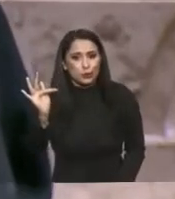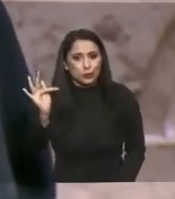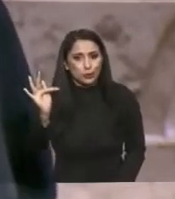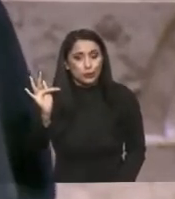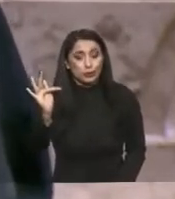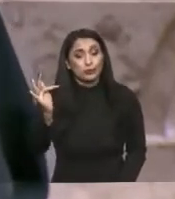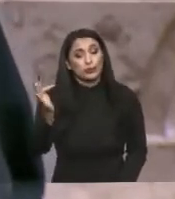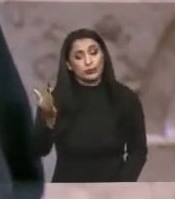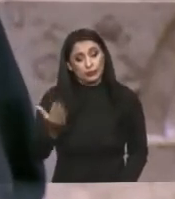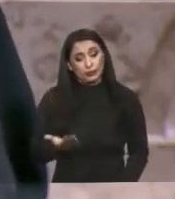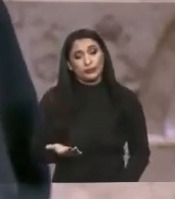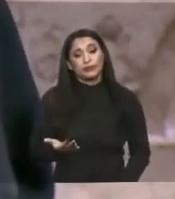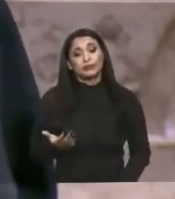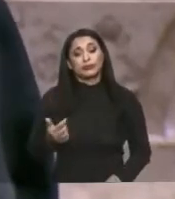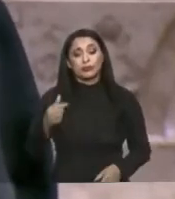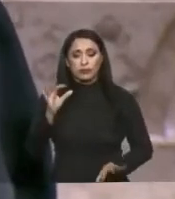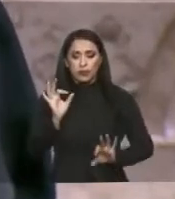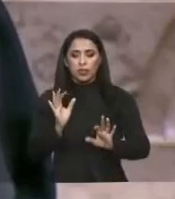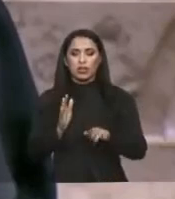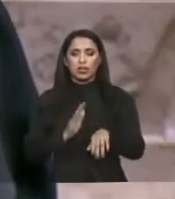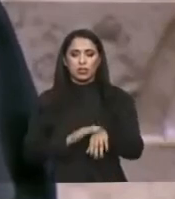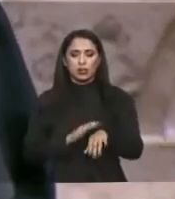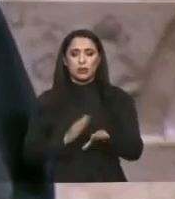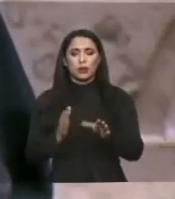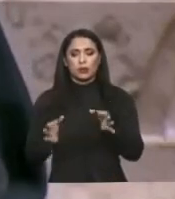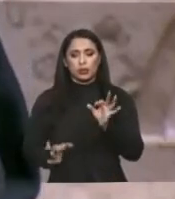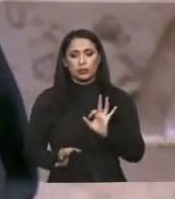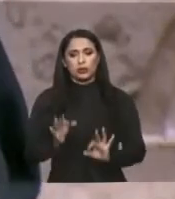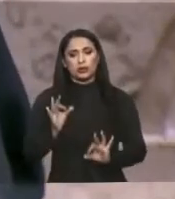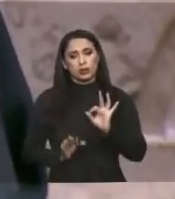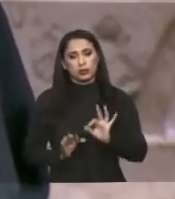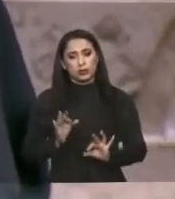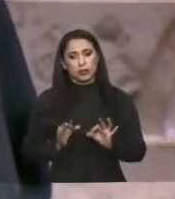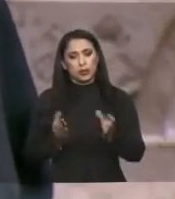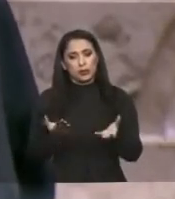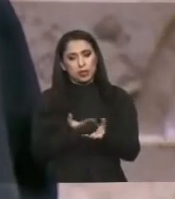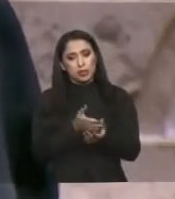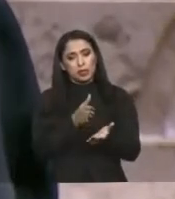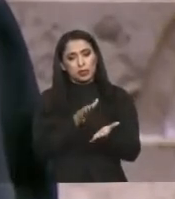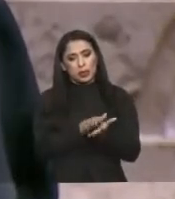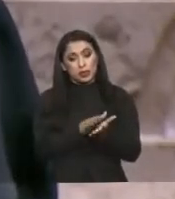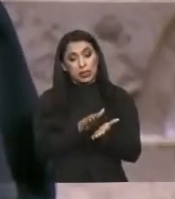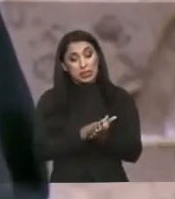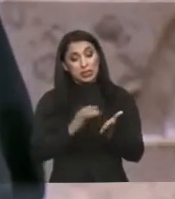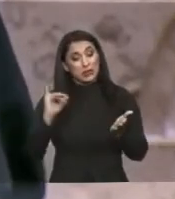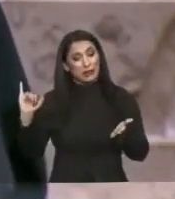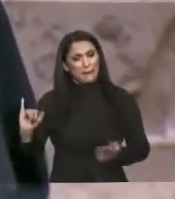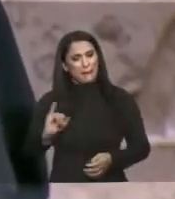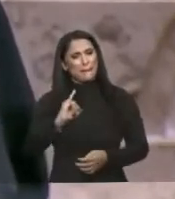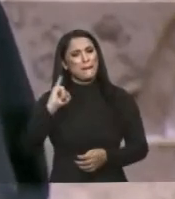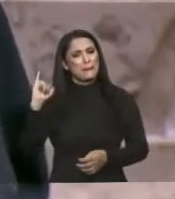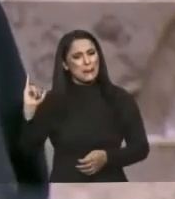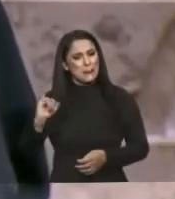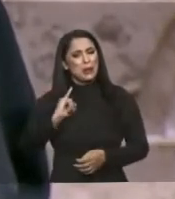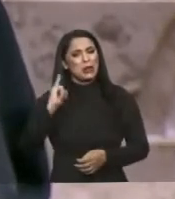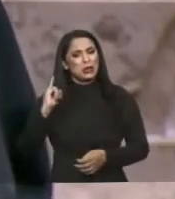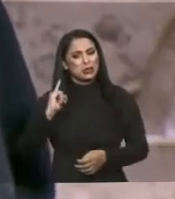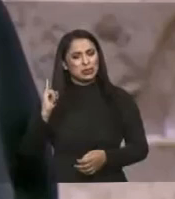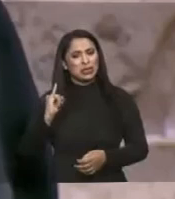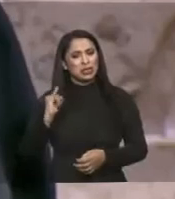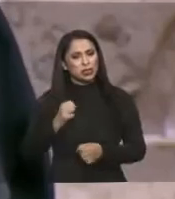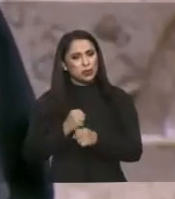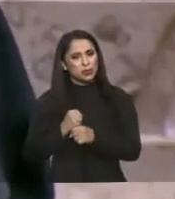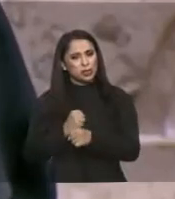ser exercida neste julgado que, por certo, terá um grande relevo nos